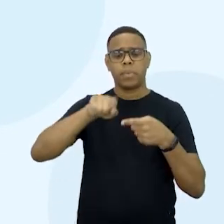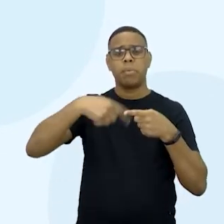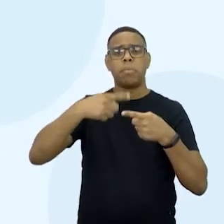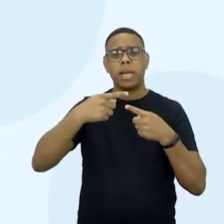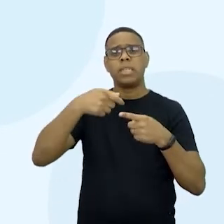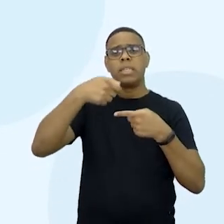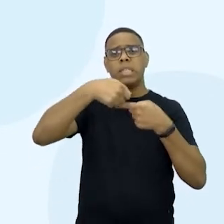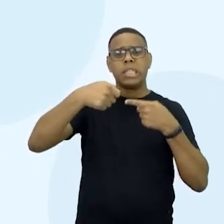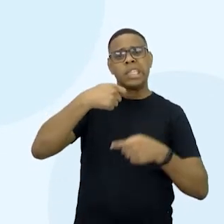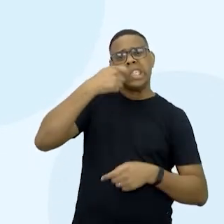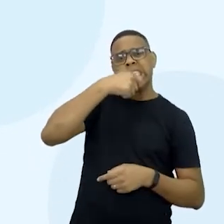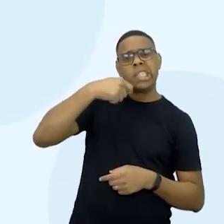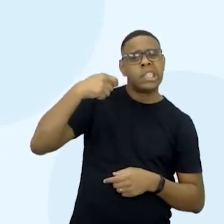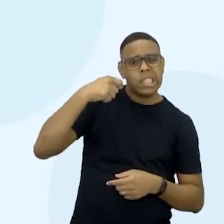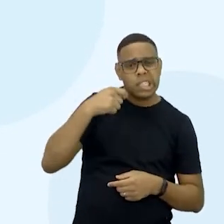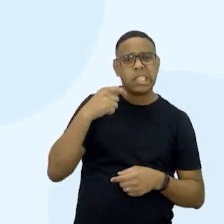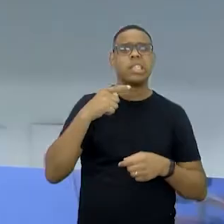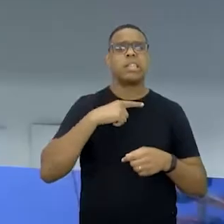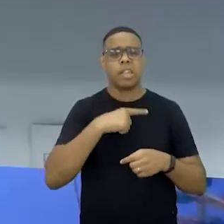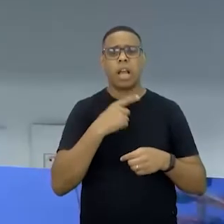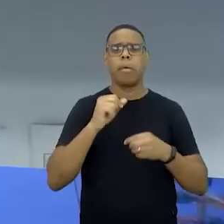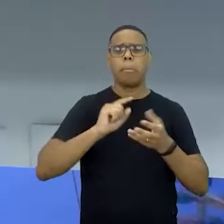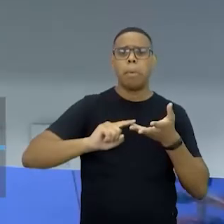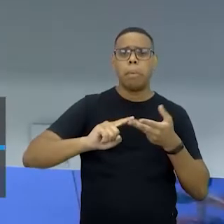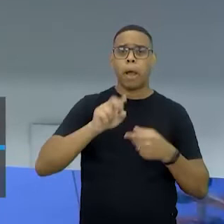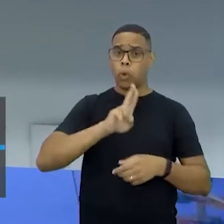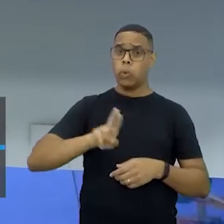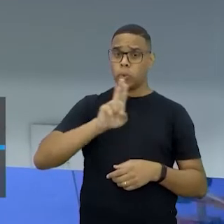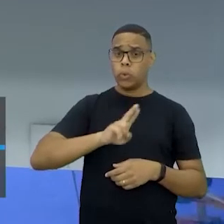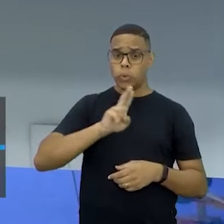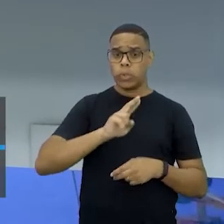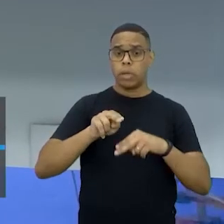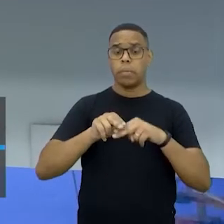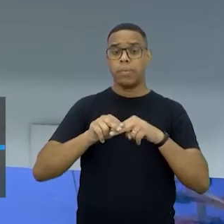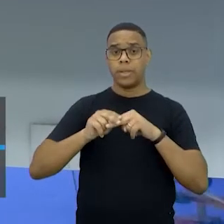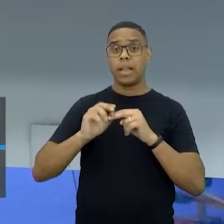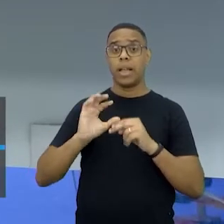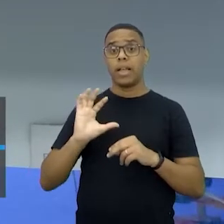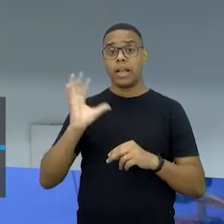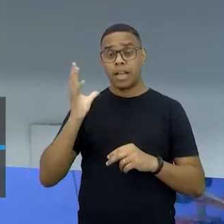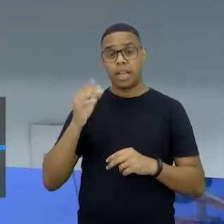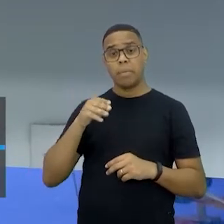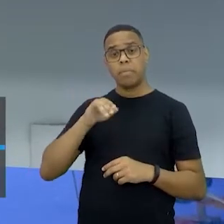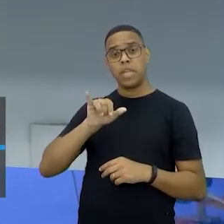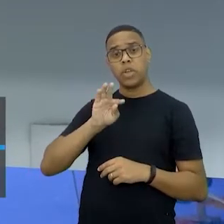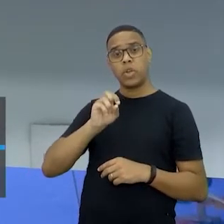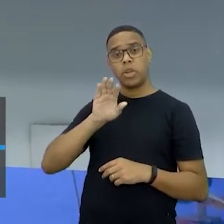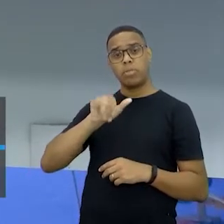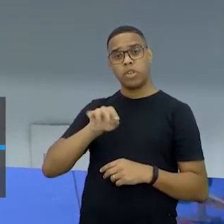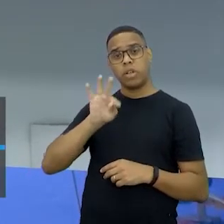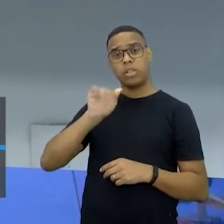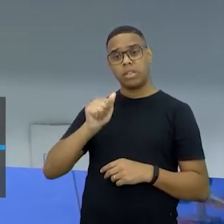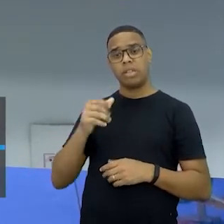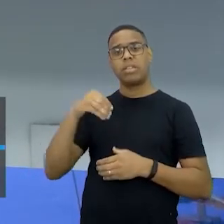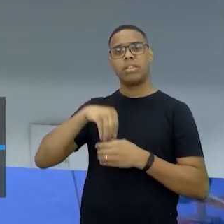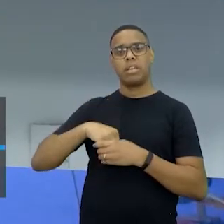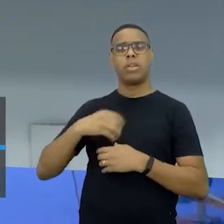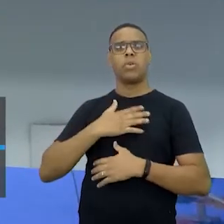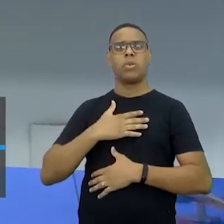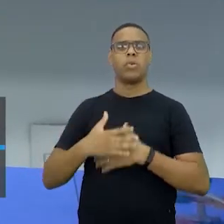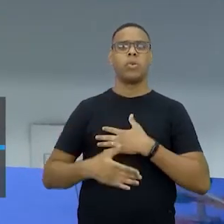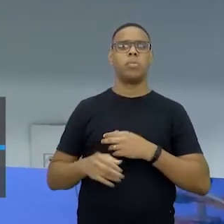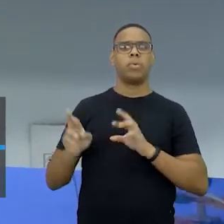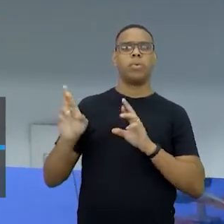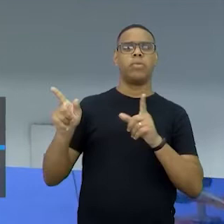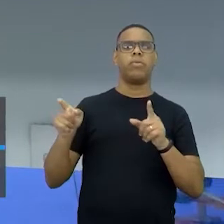dente e isso então reflete muito na questão da microbiota né que está presente então no